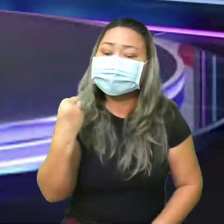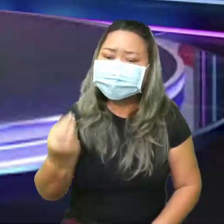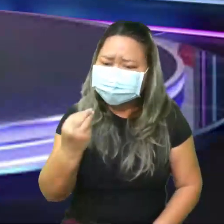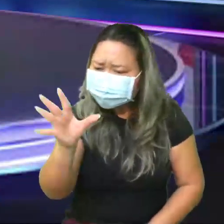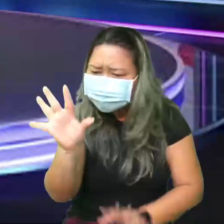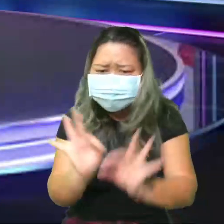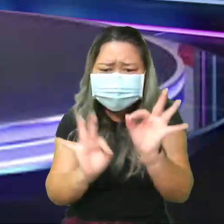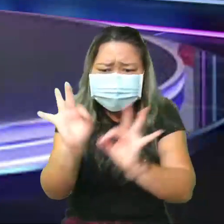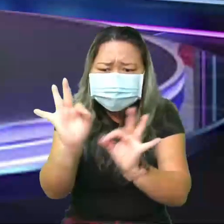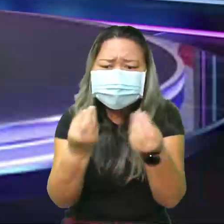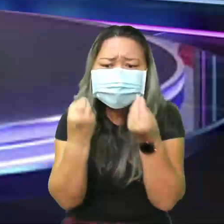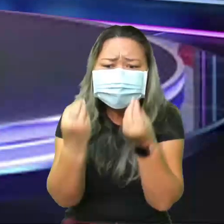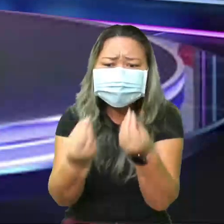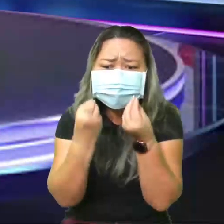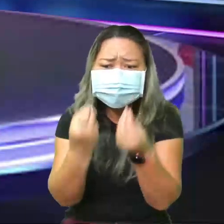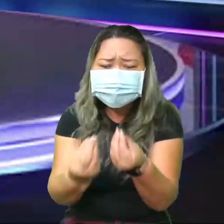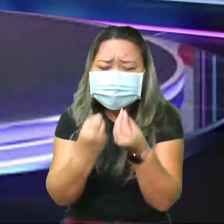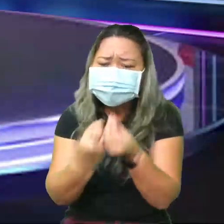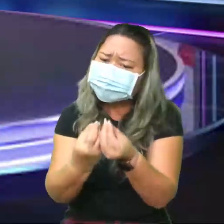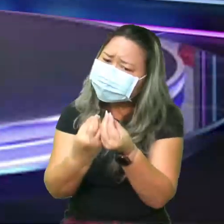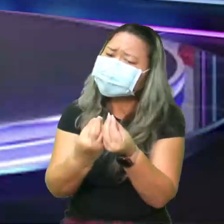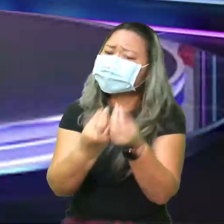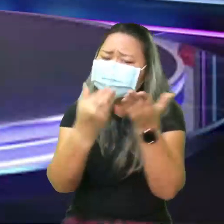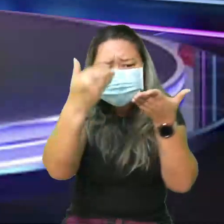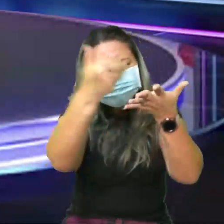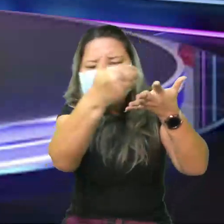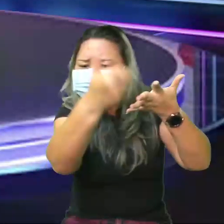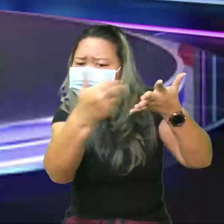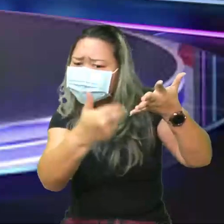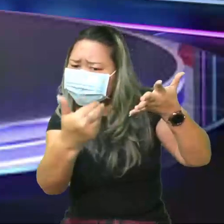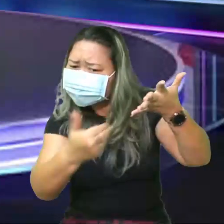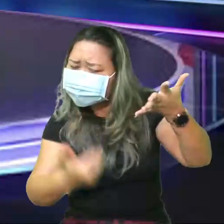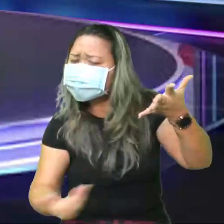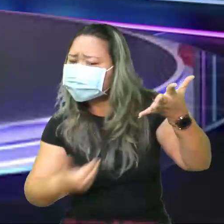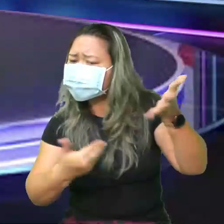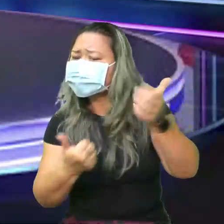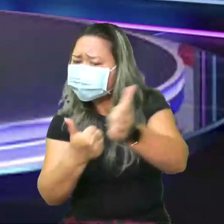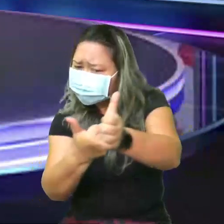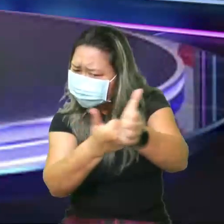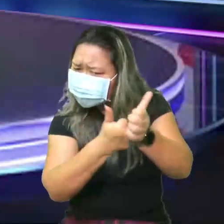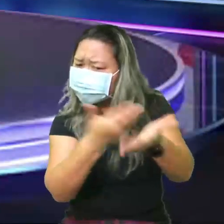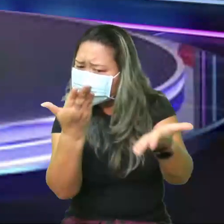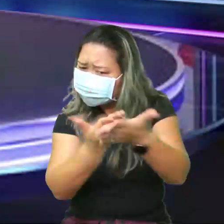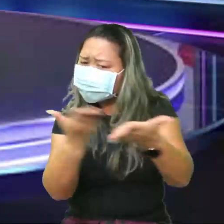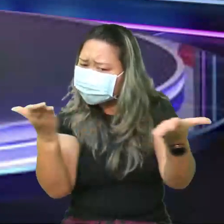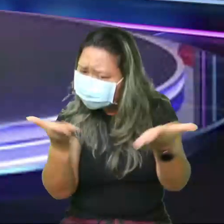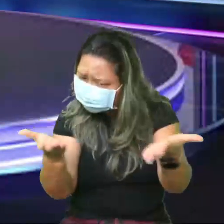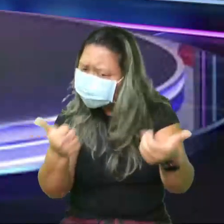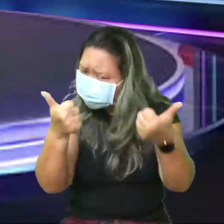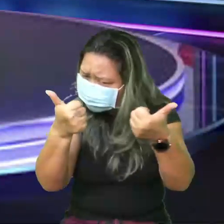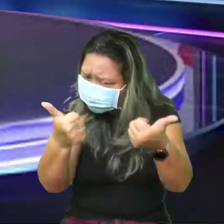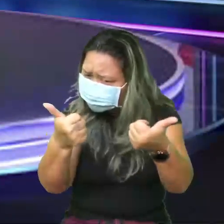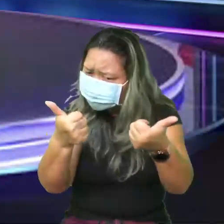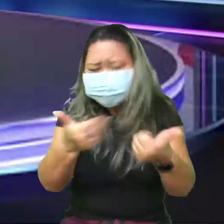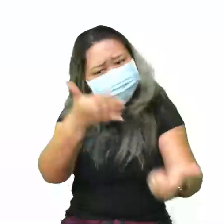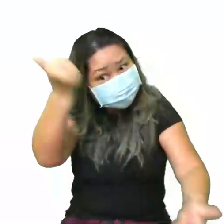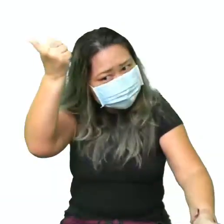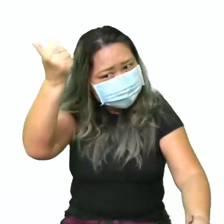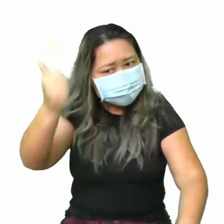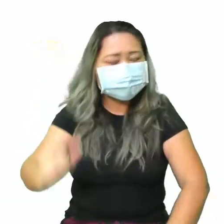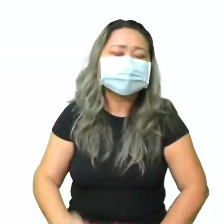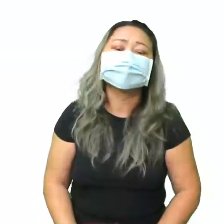aquela questão, né, de que cada pessoa tem o seu nível de organização e ele vai se entender dentro da